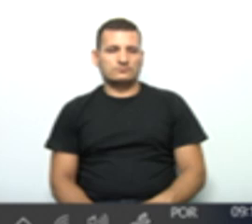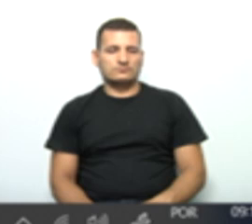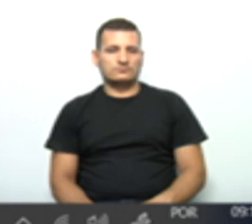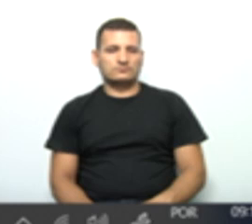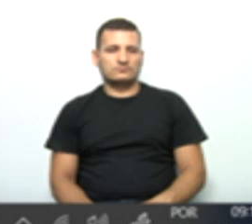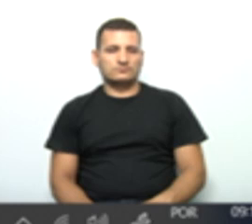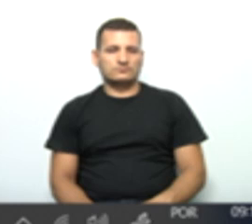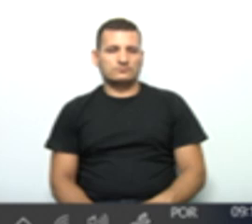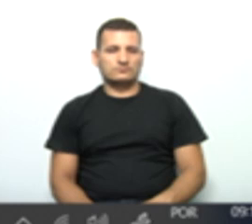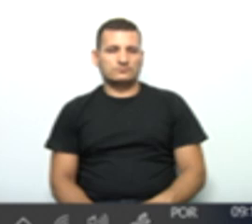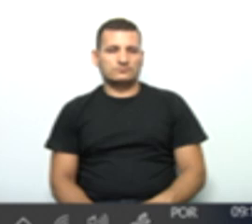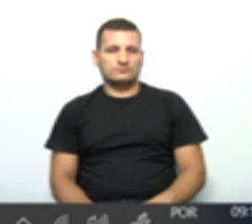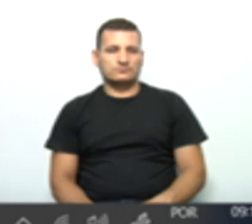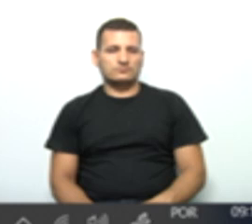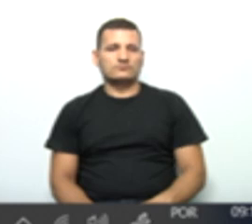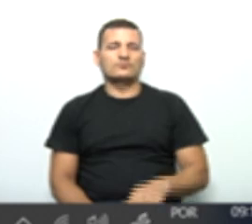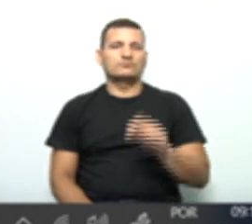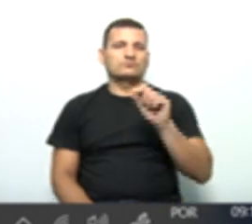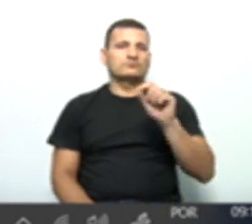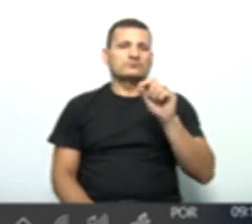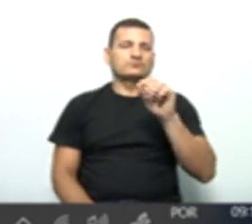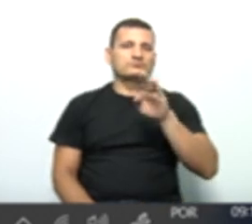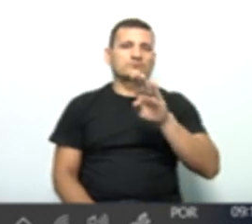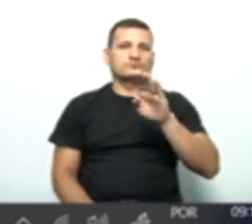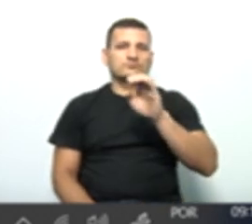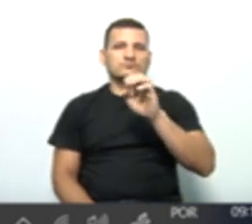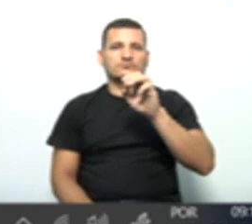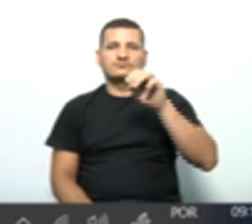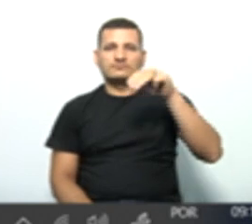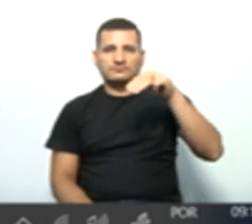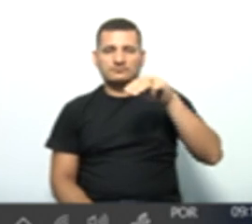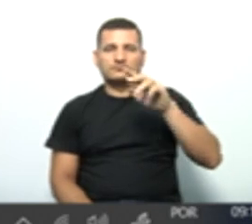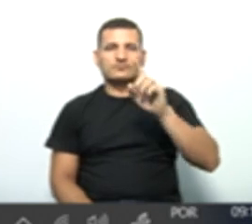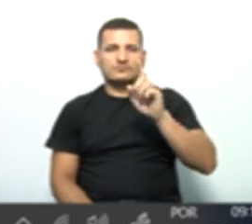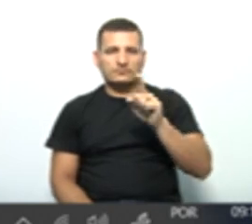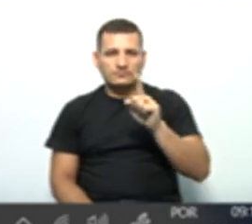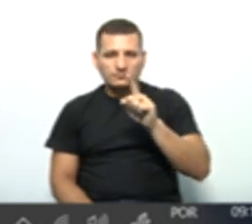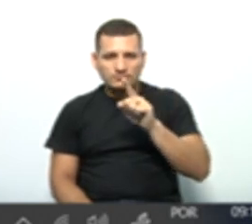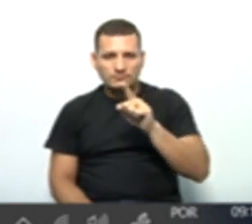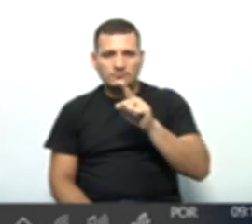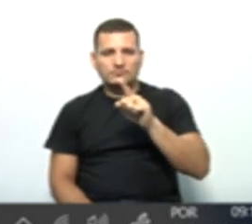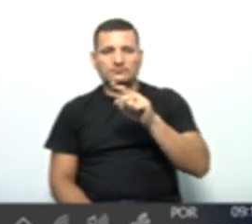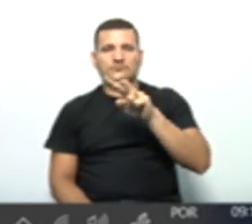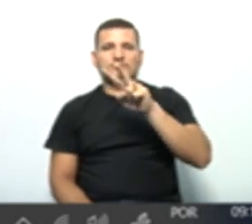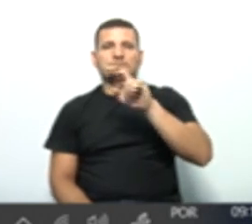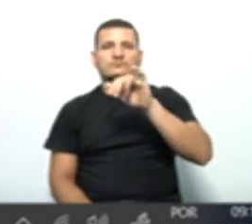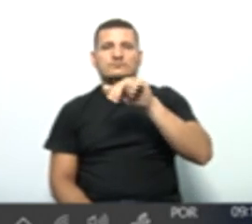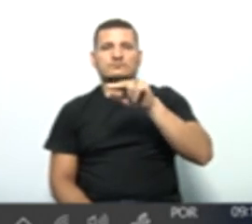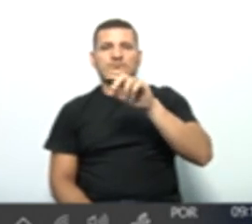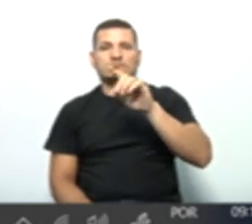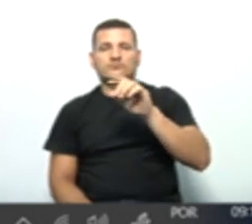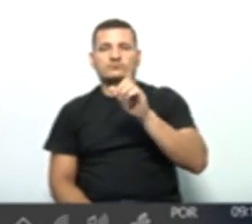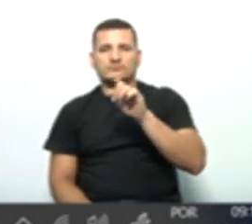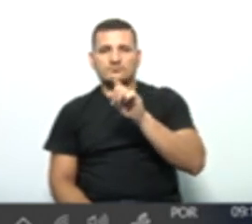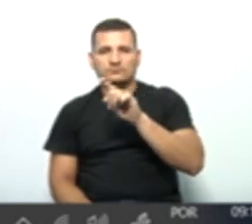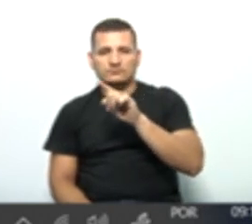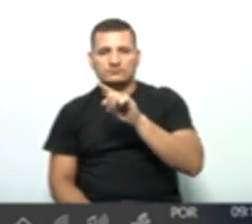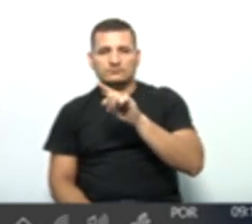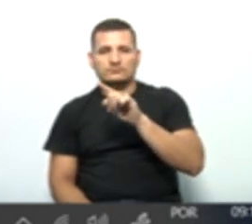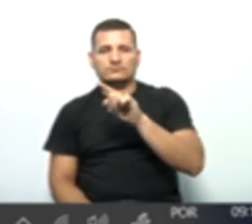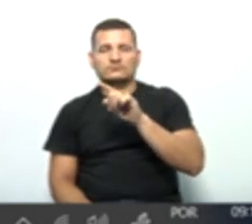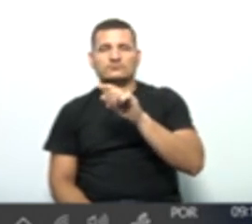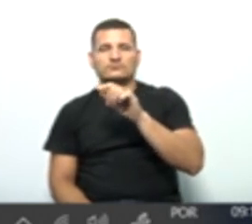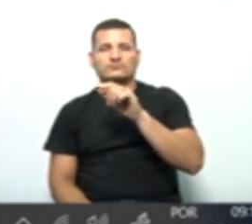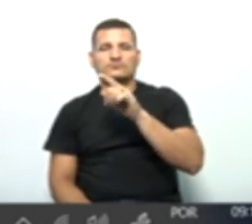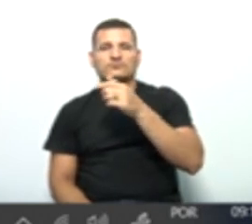ele faz aqui? Ele conta 1, 2, 3, 4, 5, 6, 7,